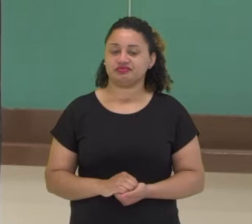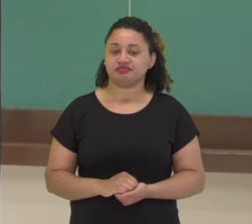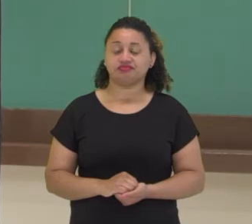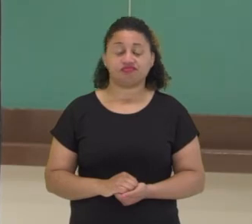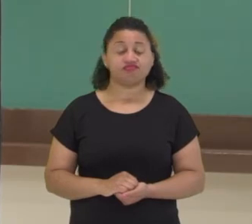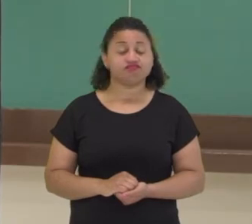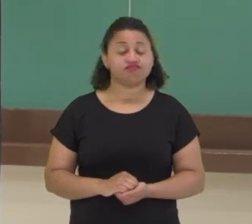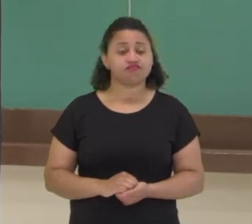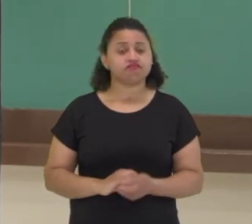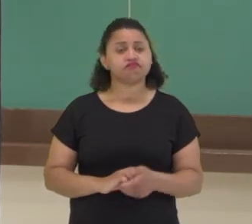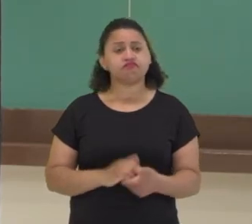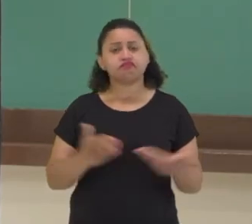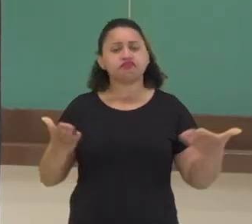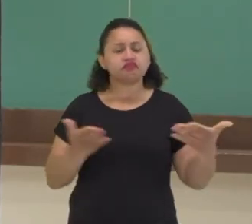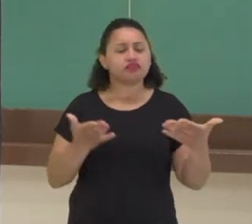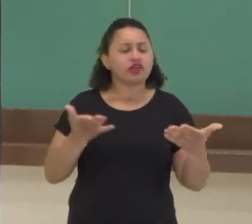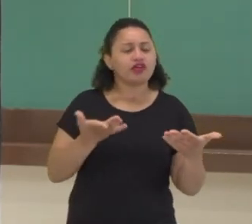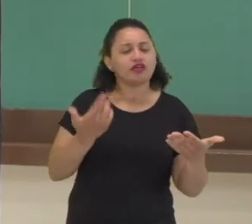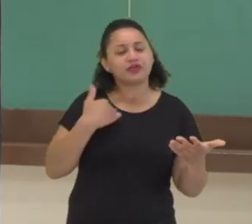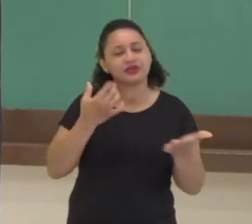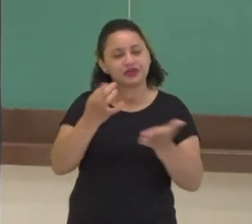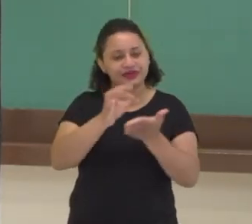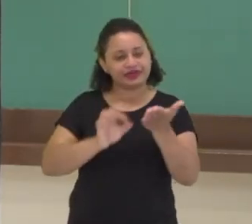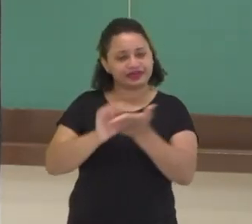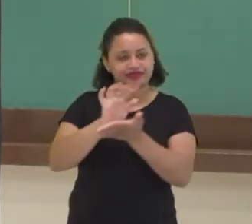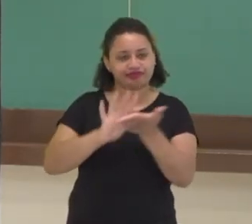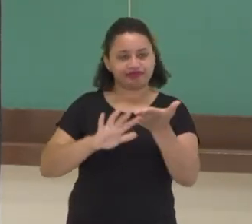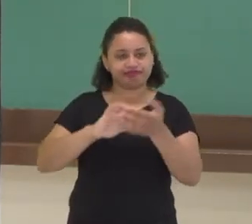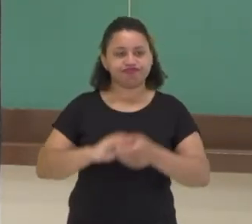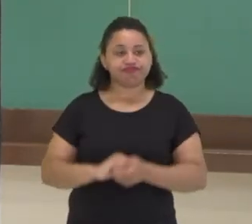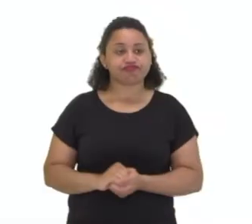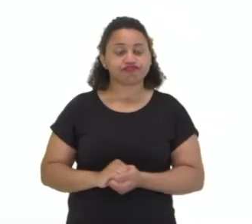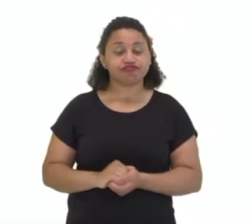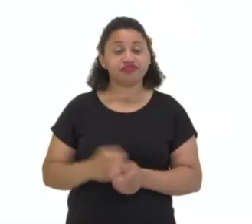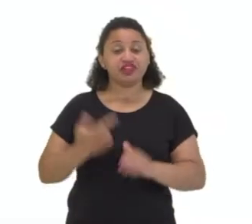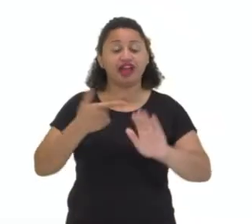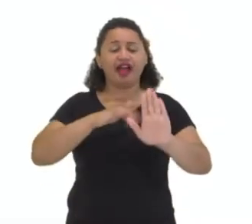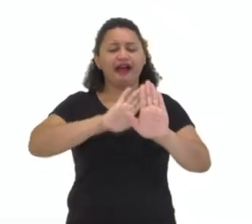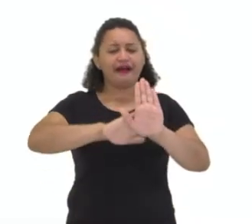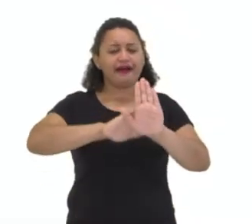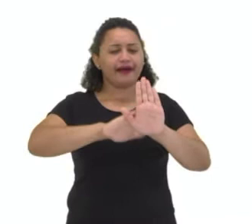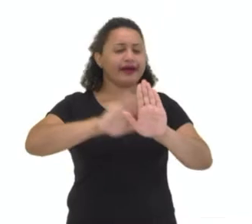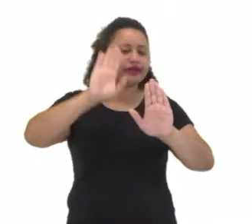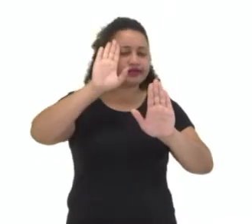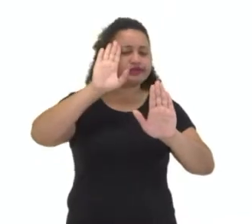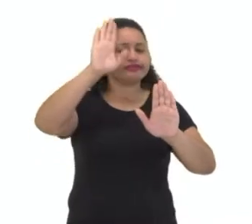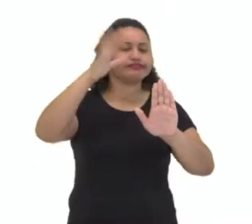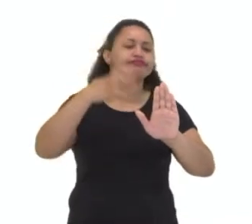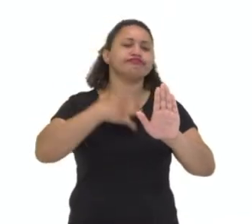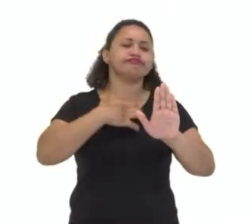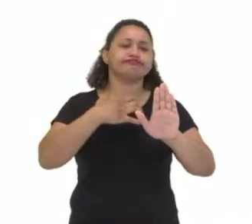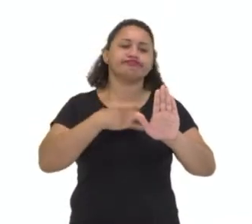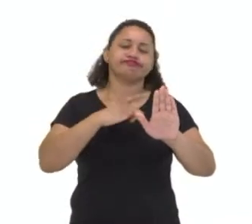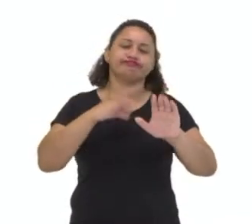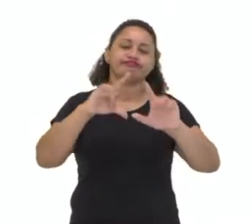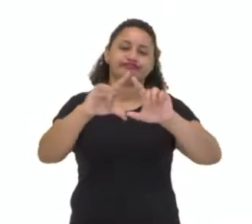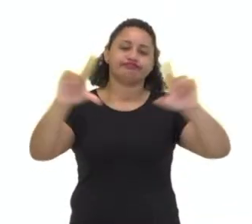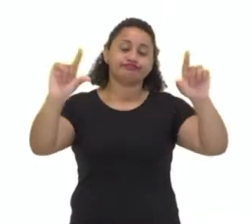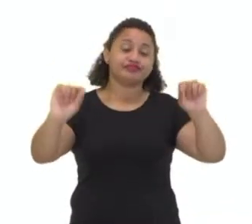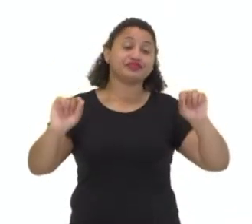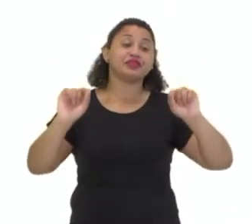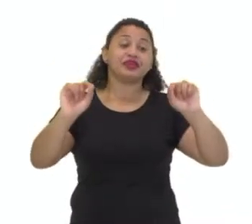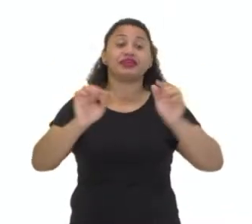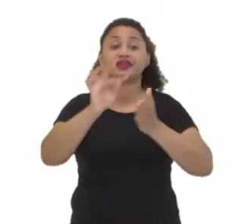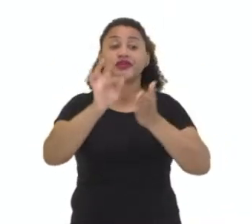Voltei! Vamos gabaritar a atividade então. A ironia é o principal efeito de sentido dessa passagem. E o que o